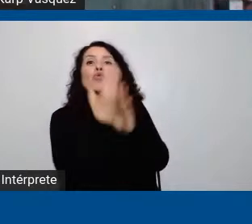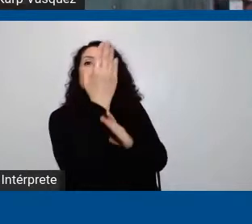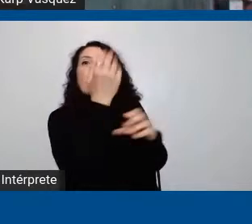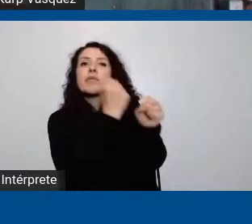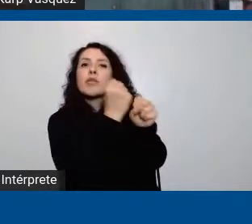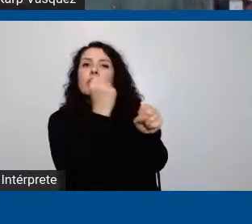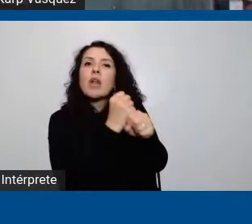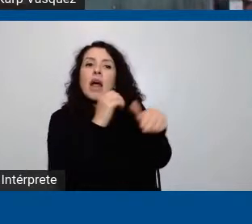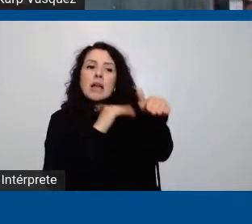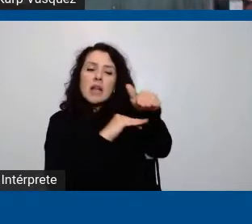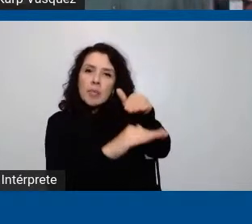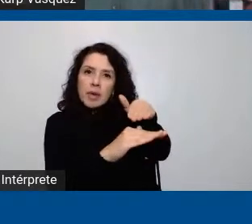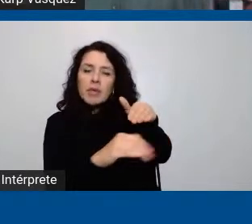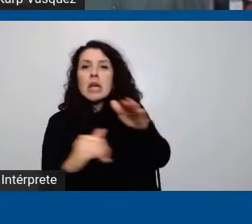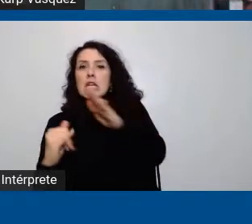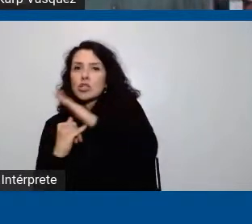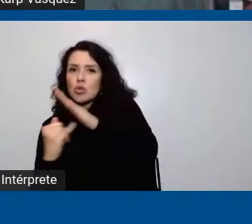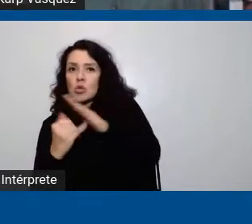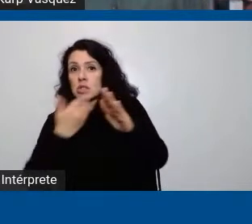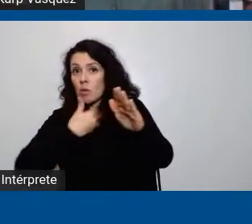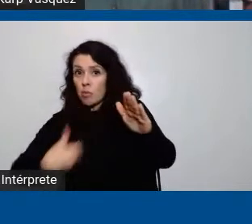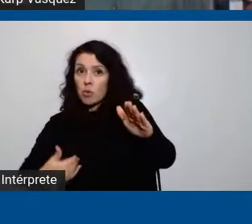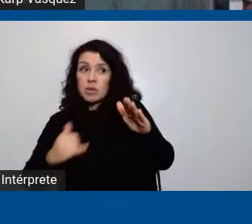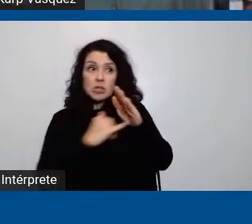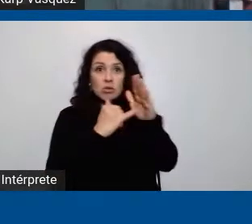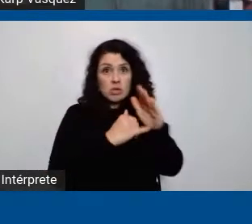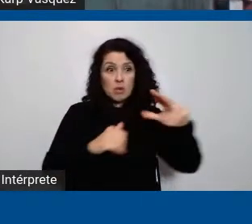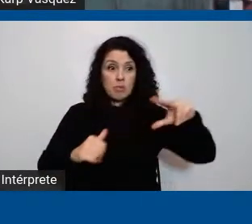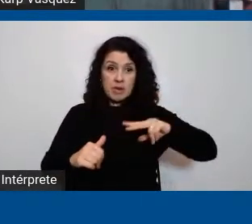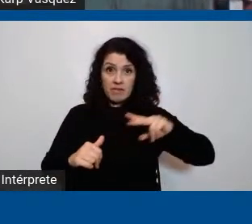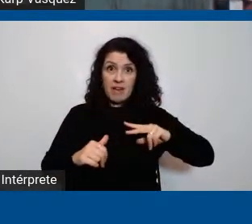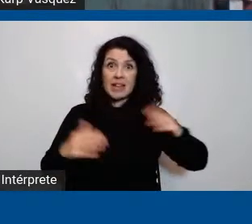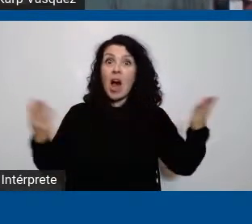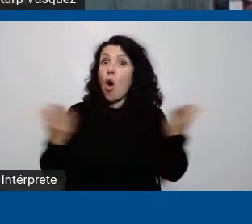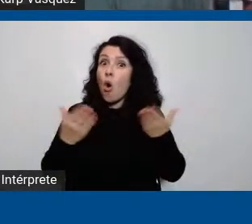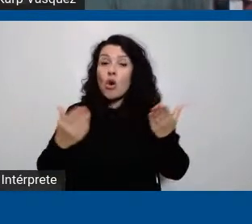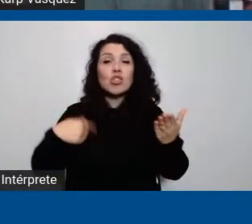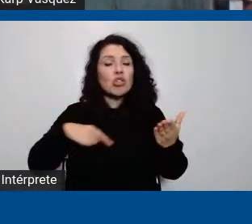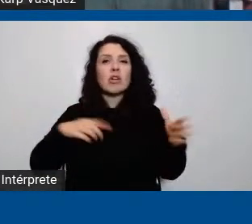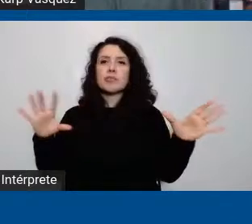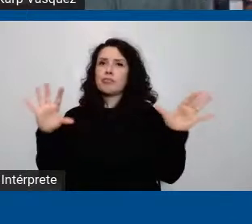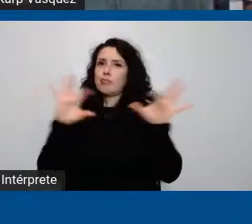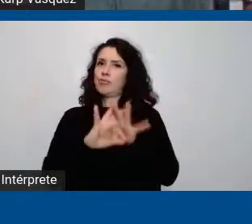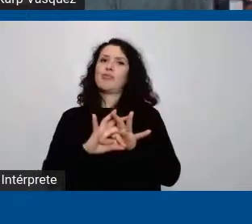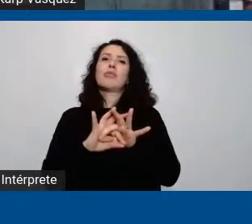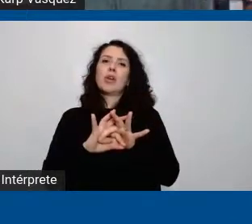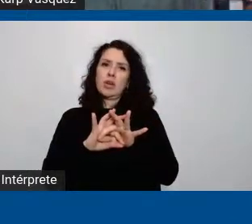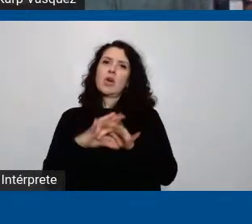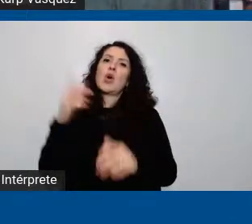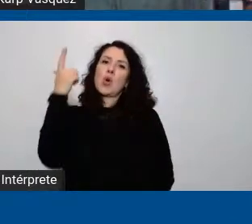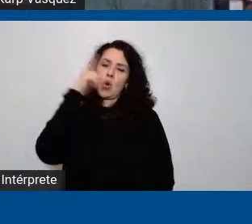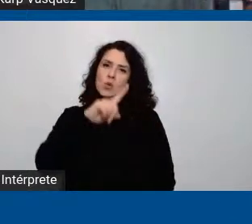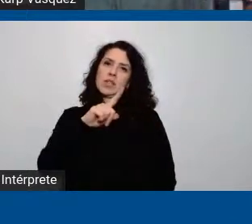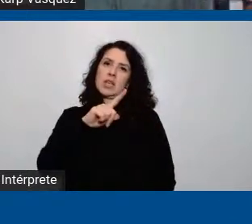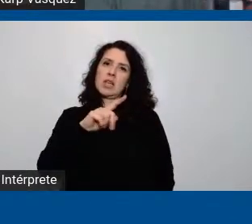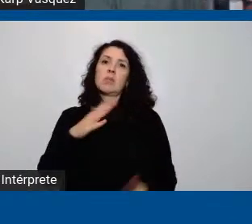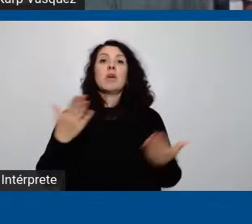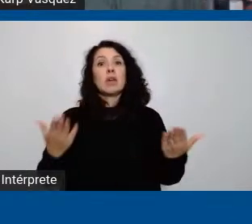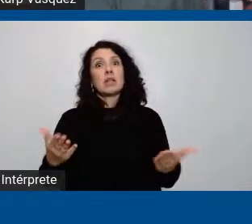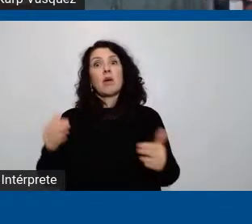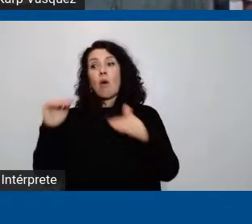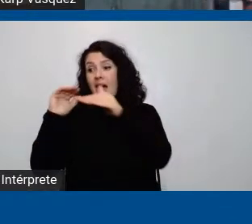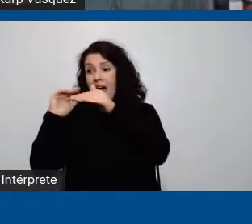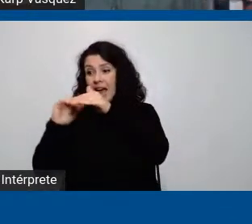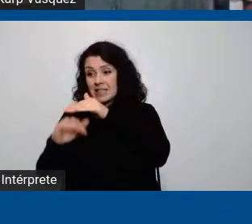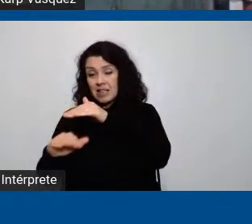e privadas, né, hoje se reencontram. Quer dizer, esse processo de reassociação, né, desses acervos é fundamental. Quer dizer, do ponto de vista de um